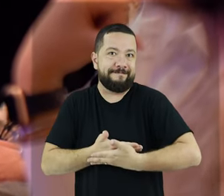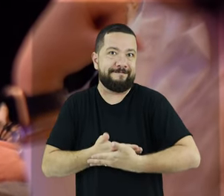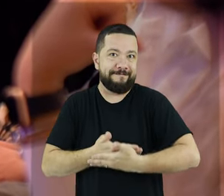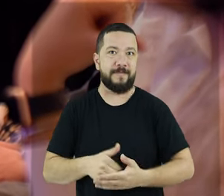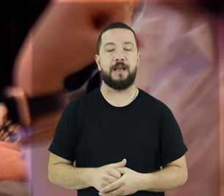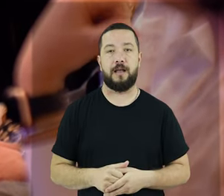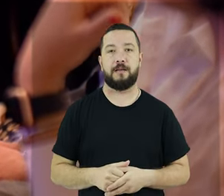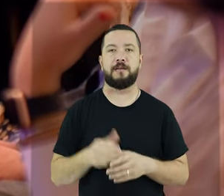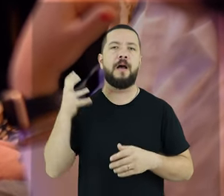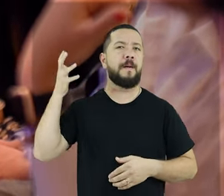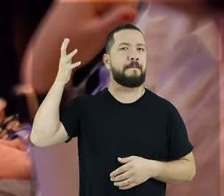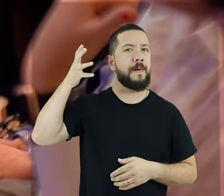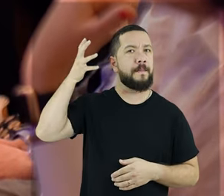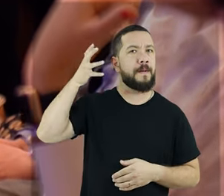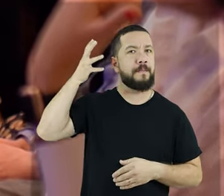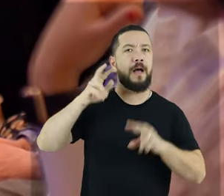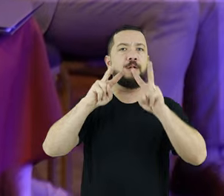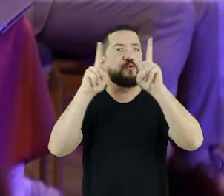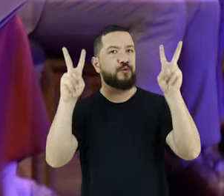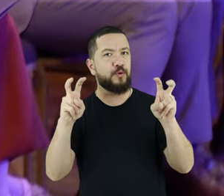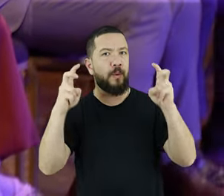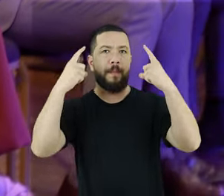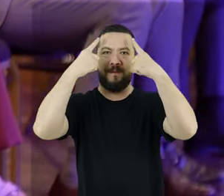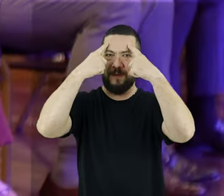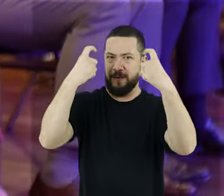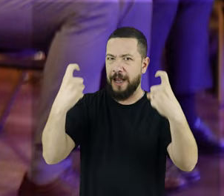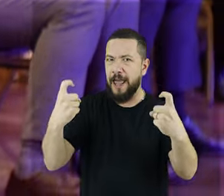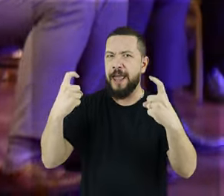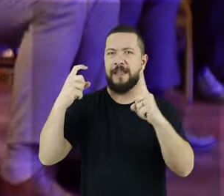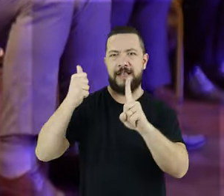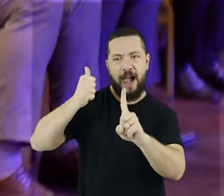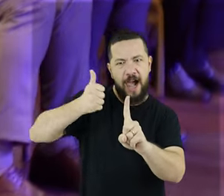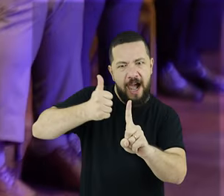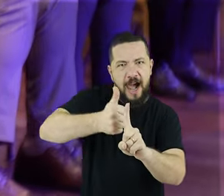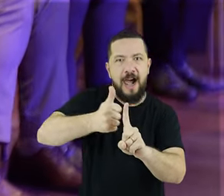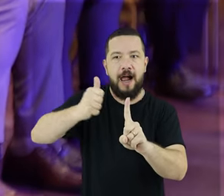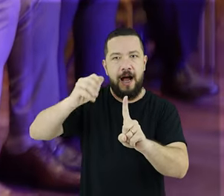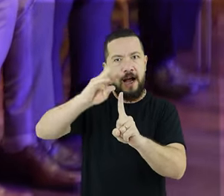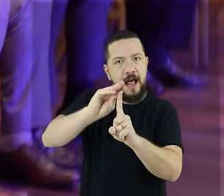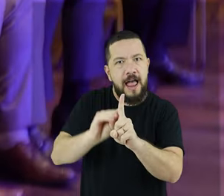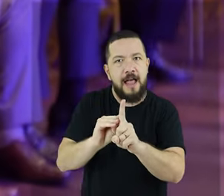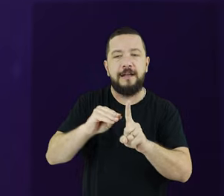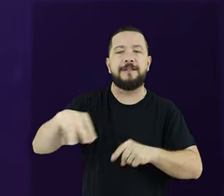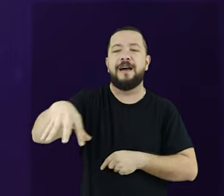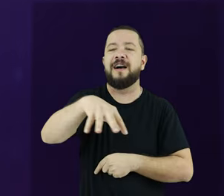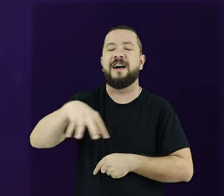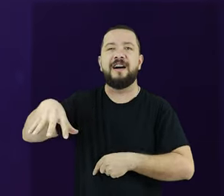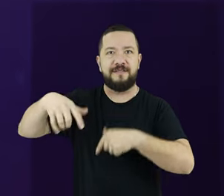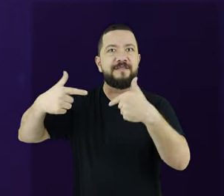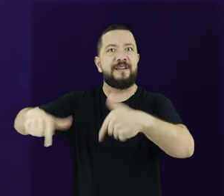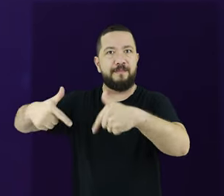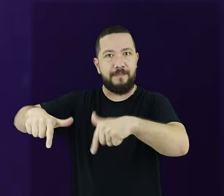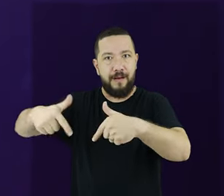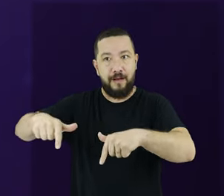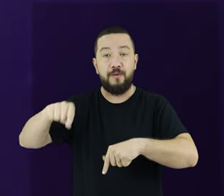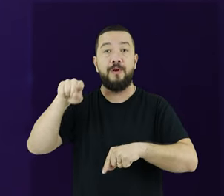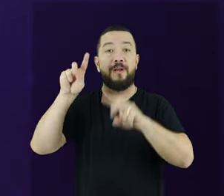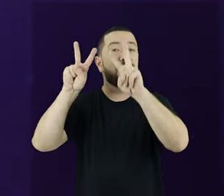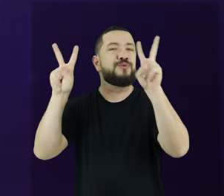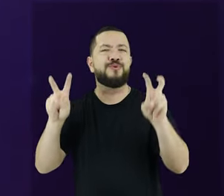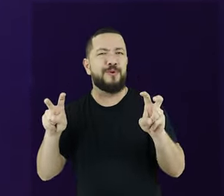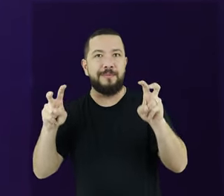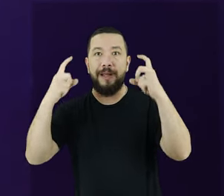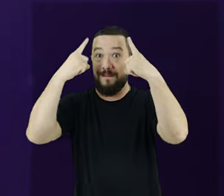apresentaram também os desafios para a eliminação da violência e do assédio no mundo do trabalho, incluindo a violência e o